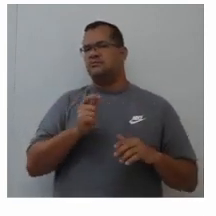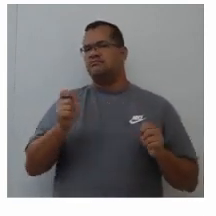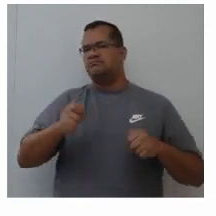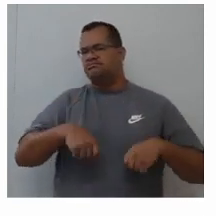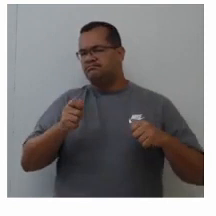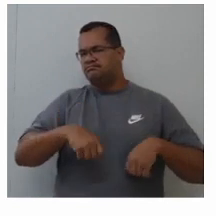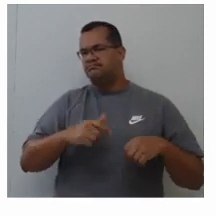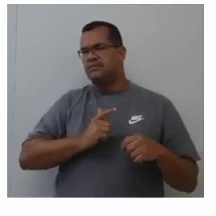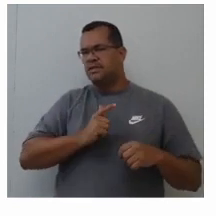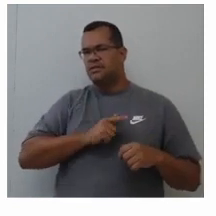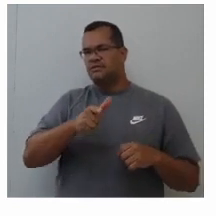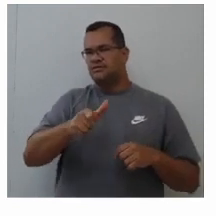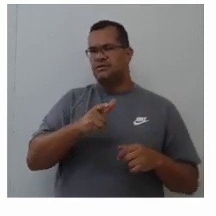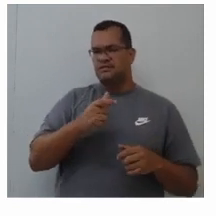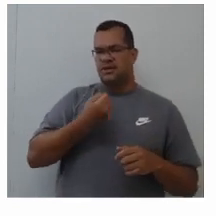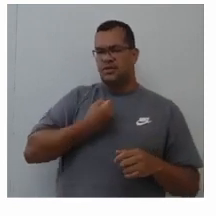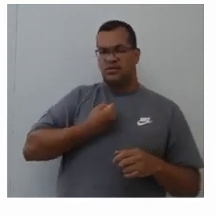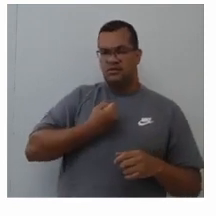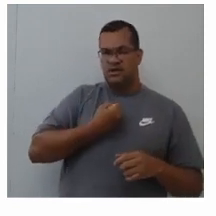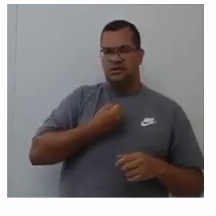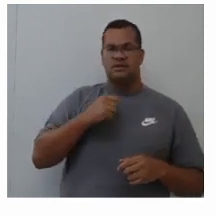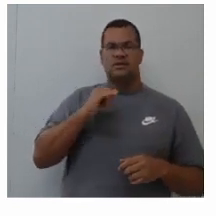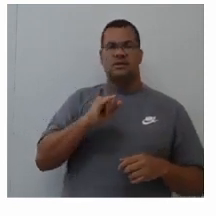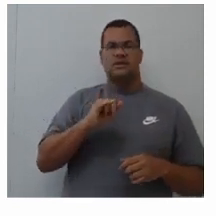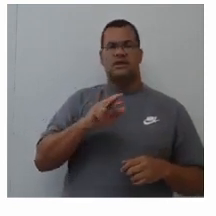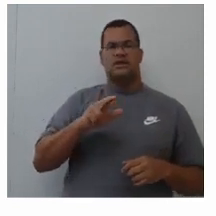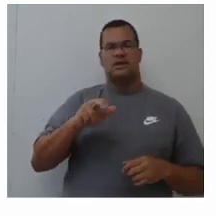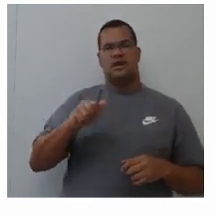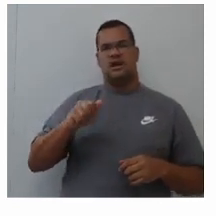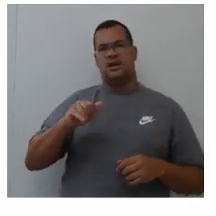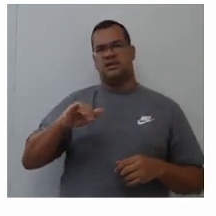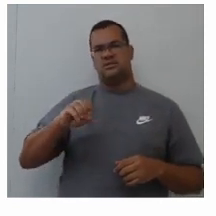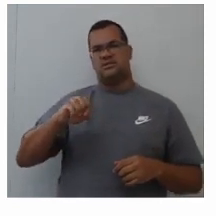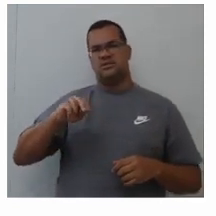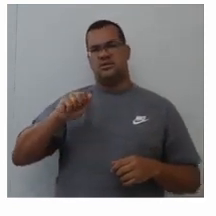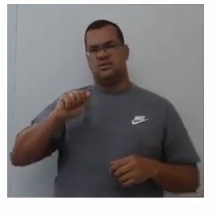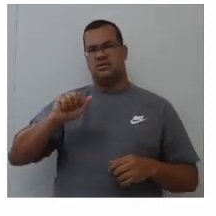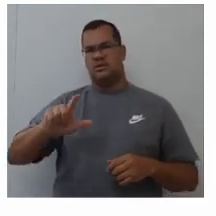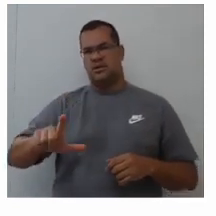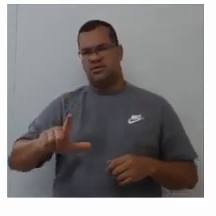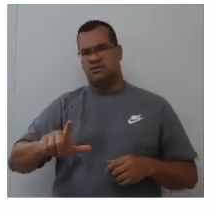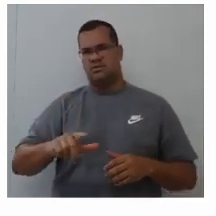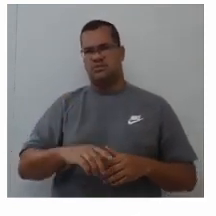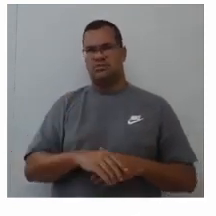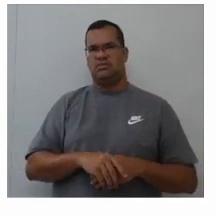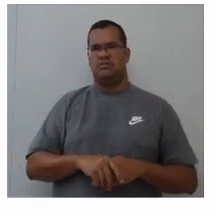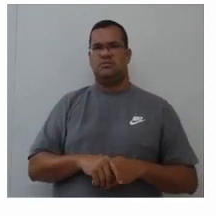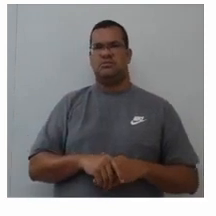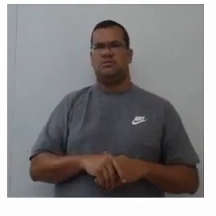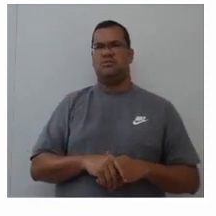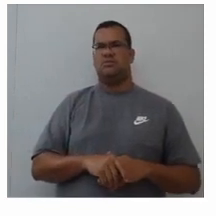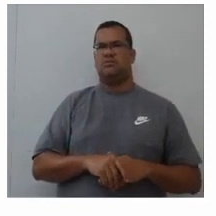muito maior de você pegar um número irracional do que o número real.